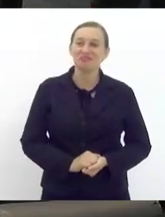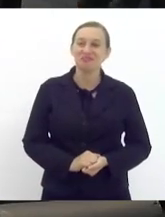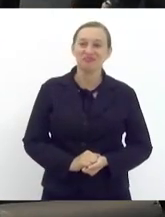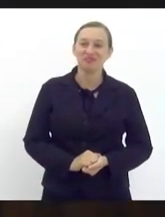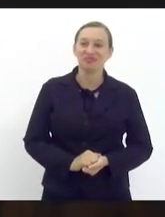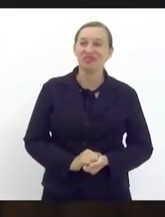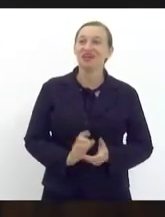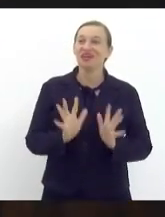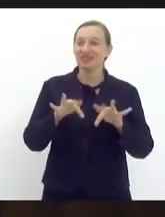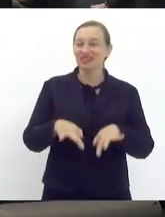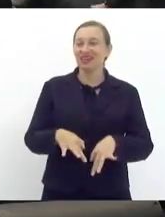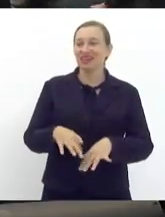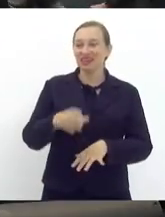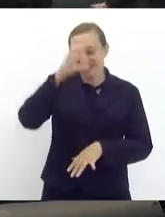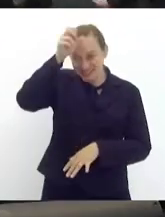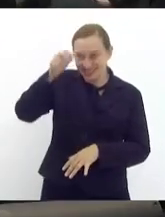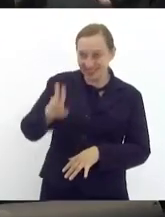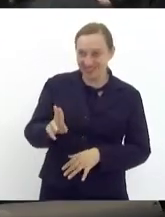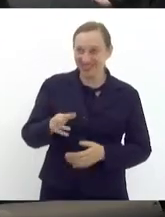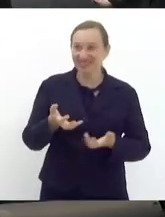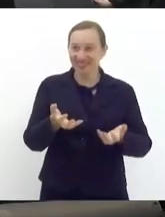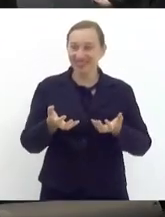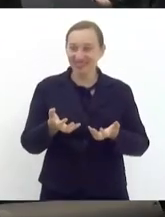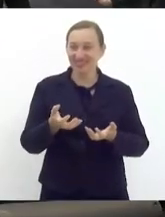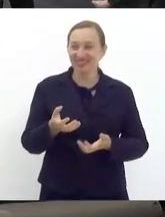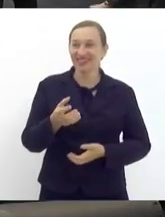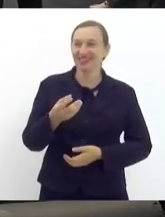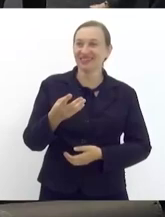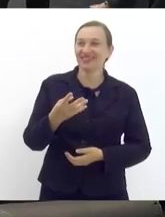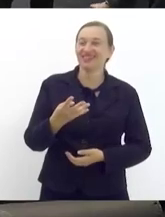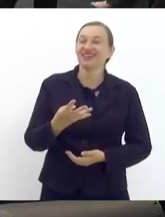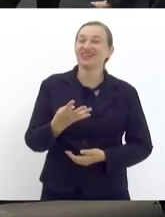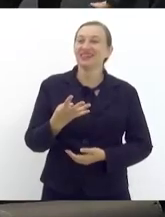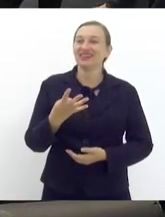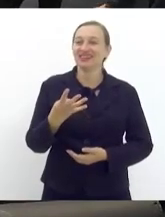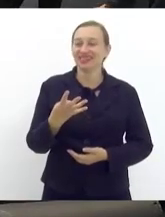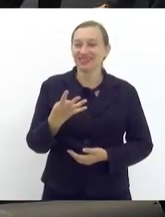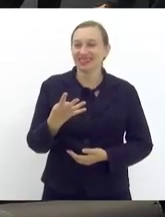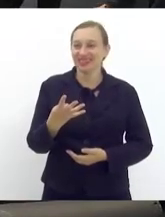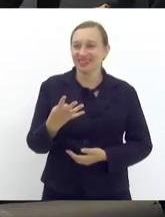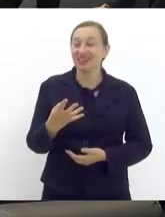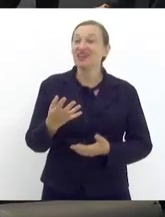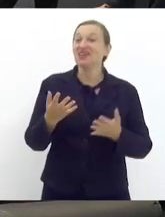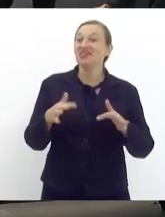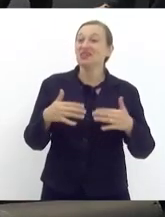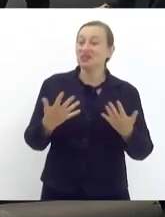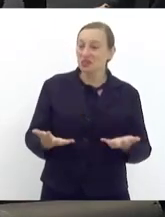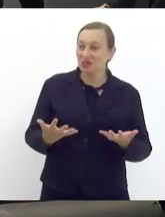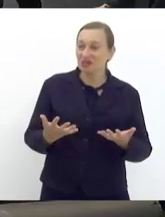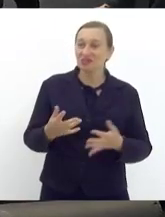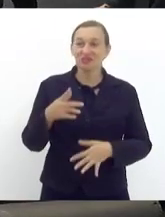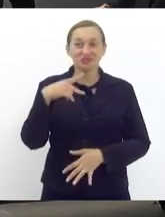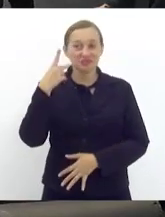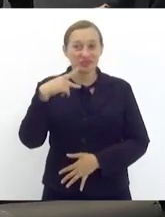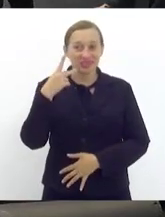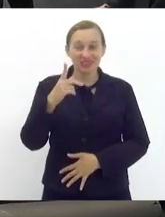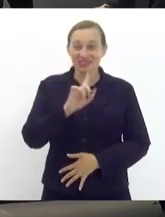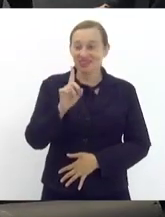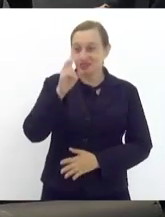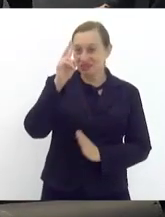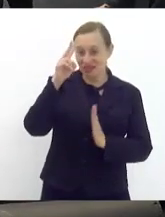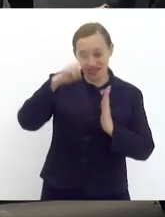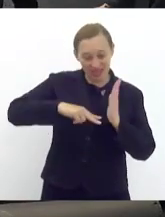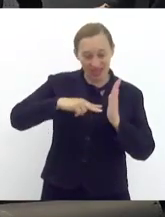Para encerrar, tia Ju. Queremos que chegue 40 mil metros cúbicos de água. Olha só, quando o parlamentar não lê o